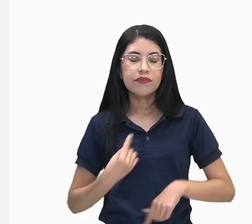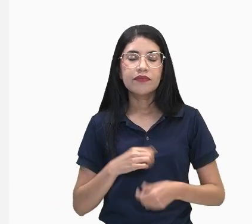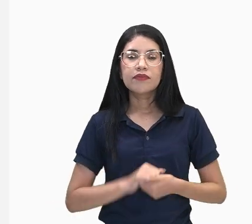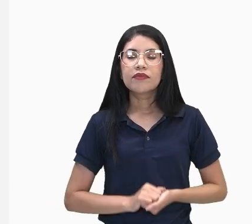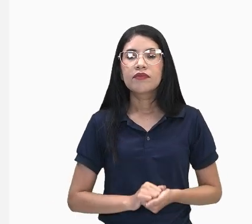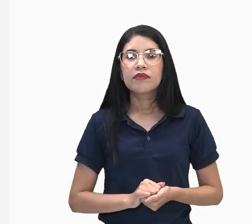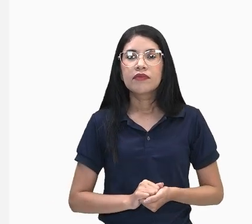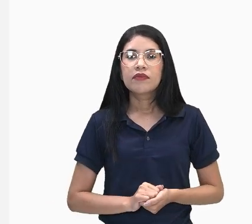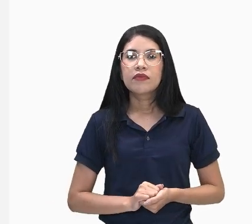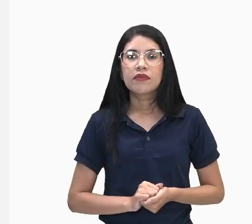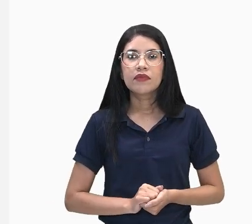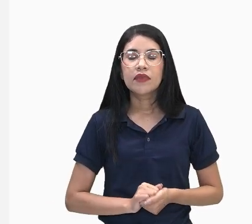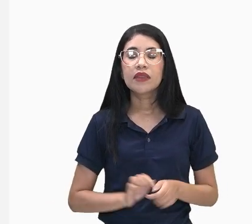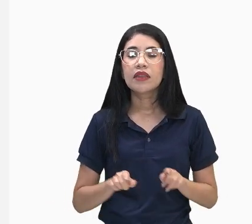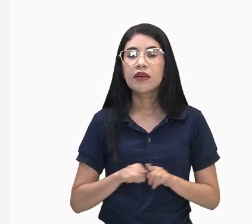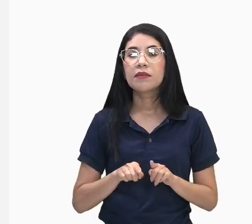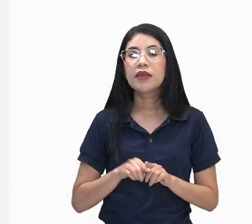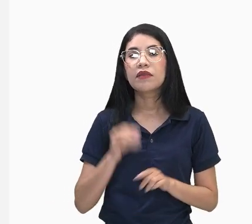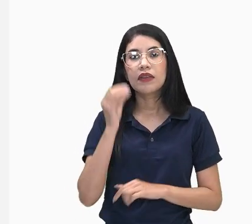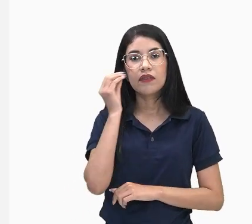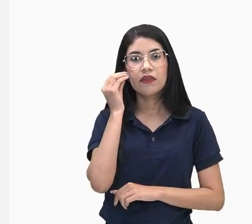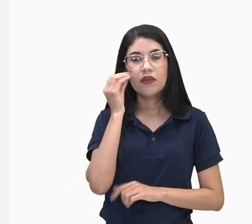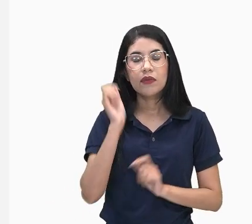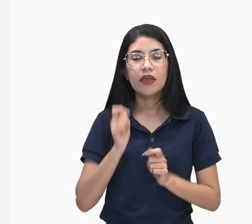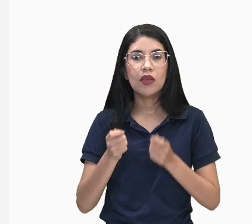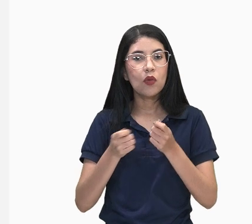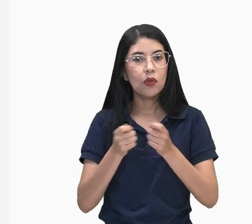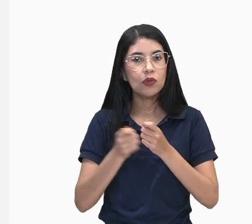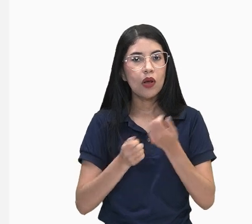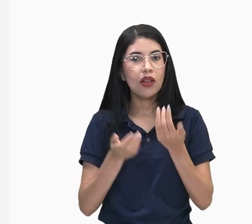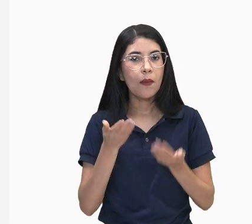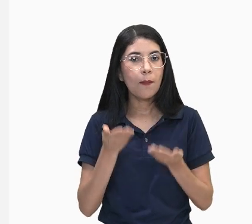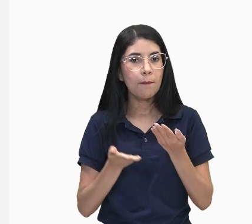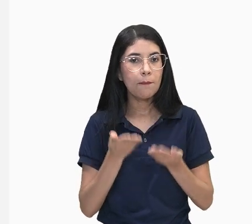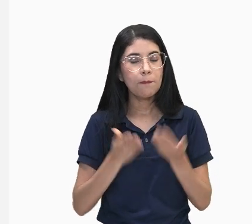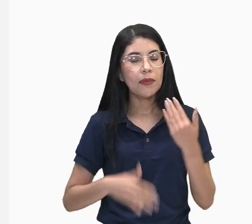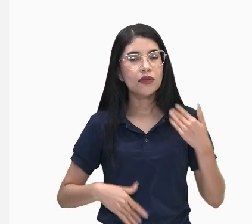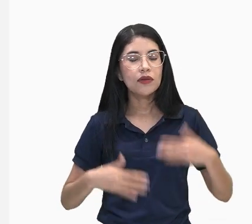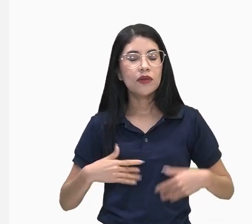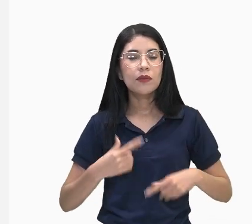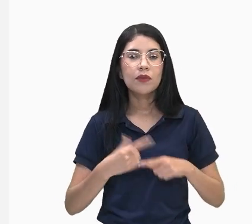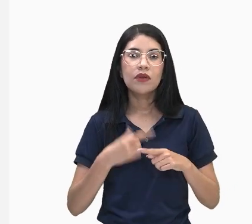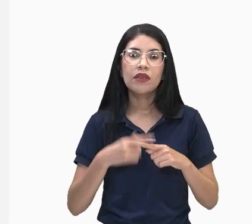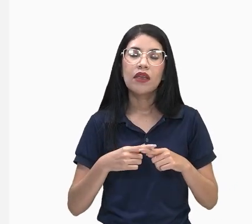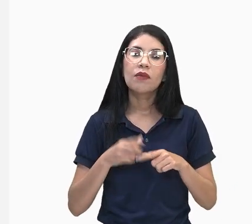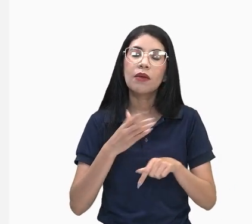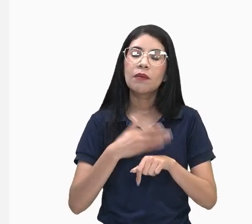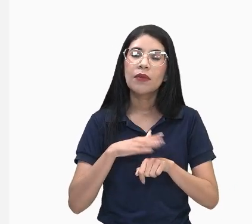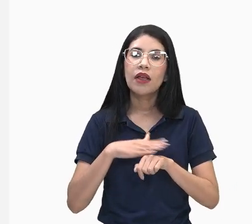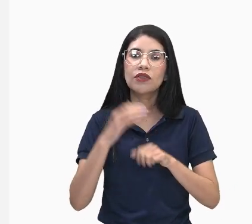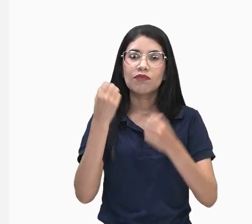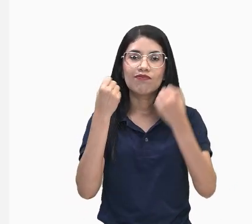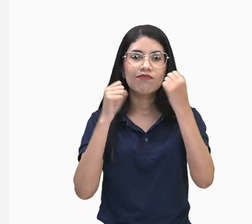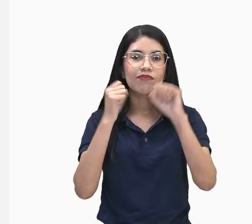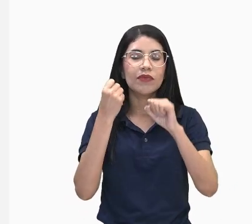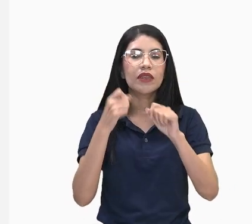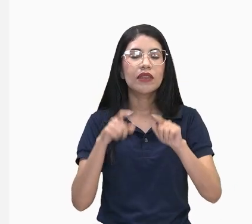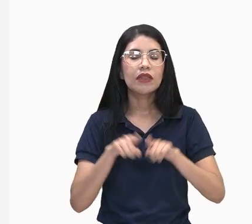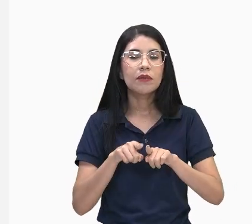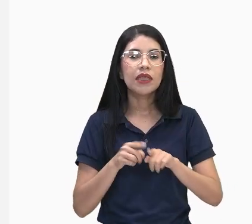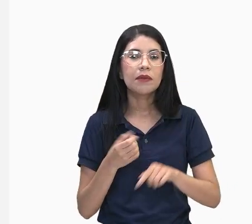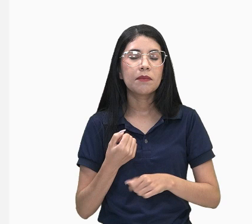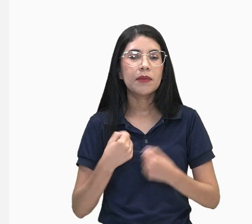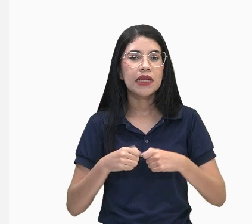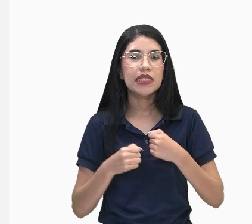gente pode observar também um controle de peso. Isso porque é uma atividade física que vai necessitar de substratos